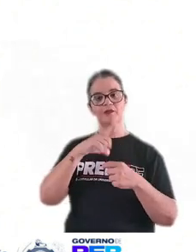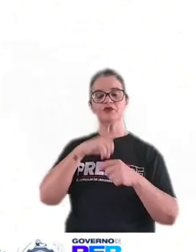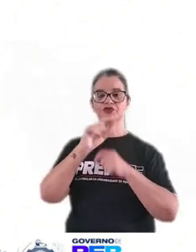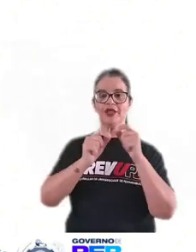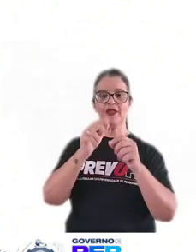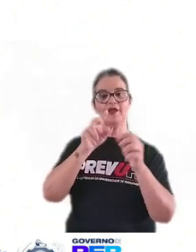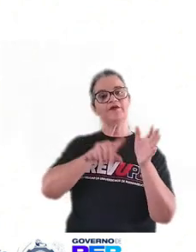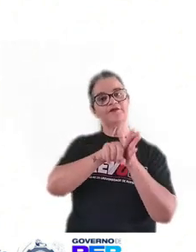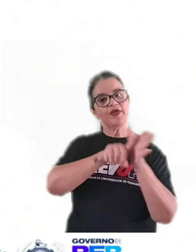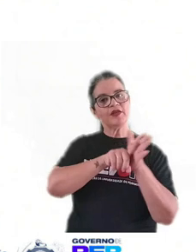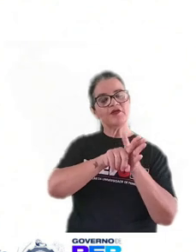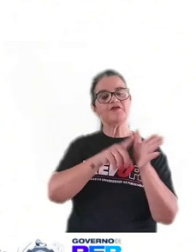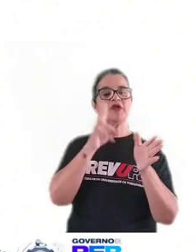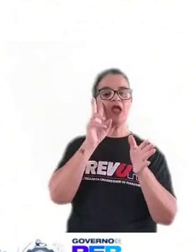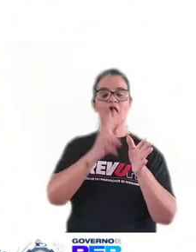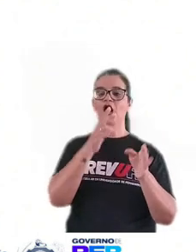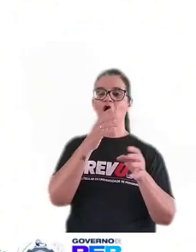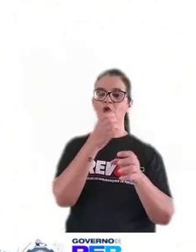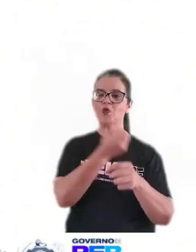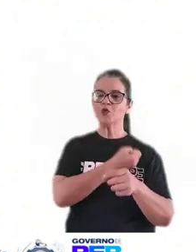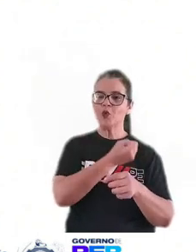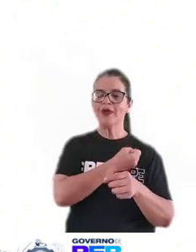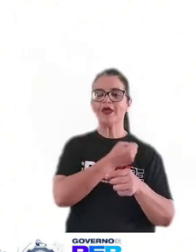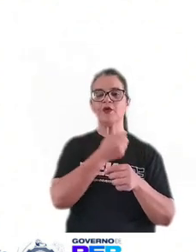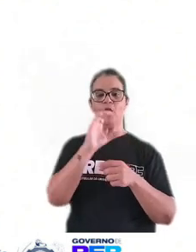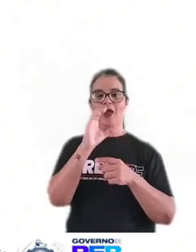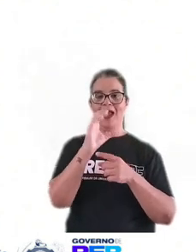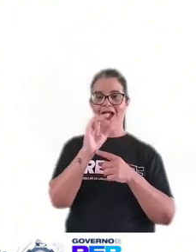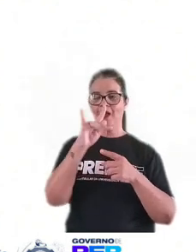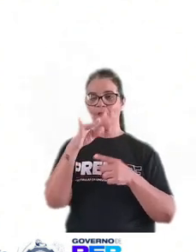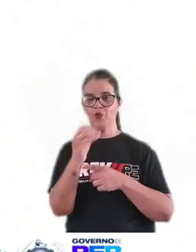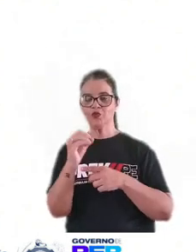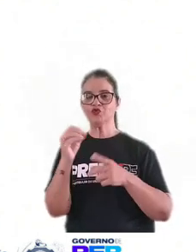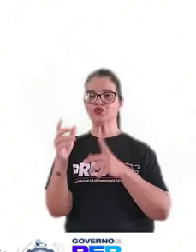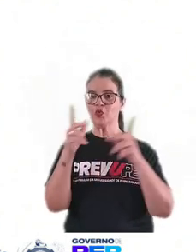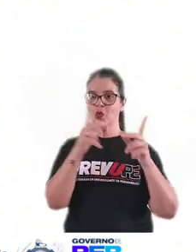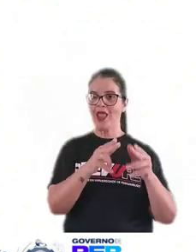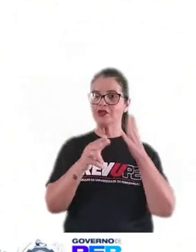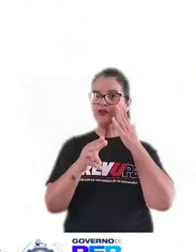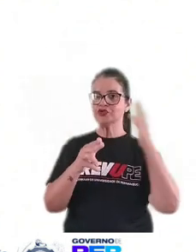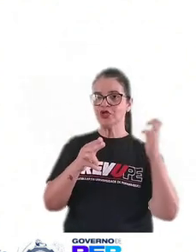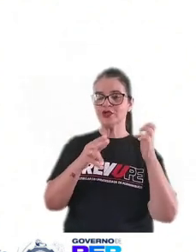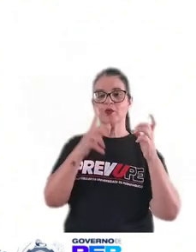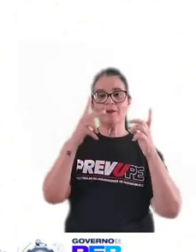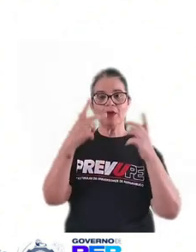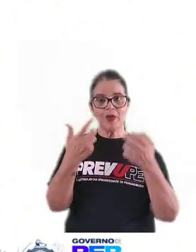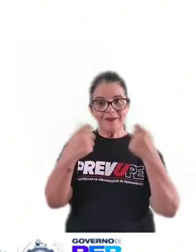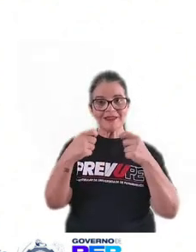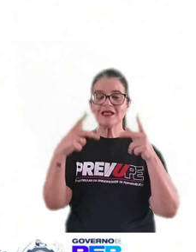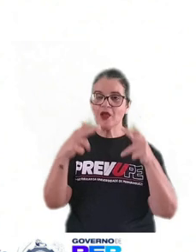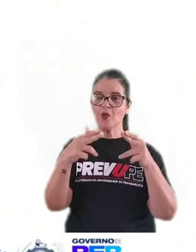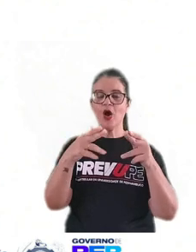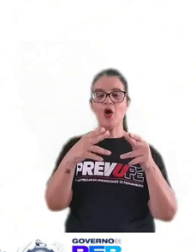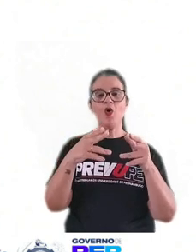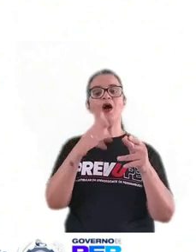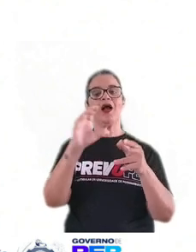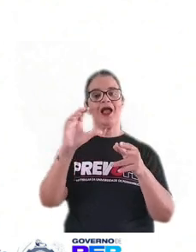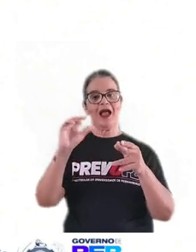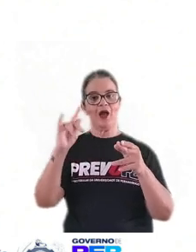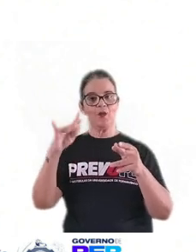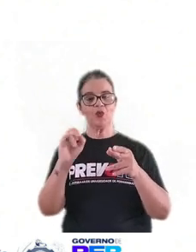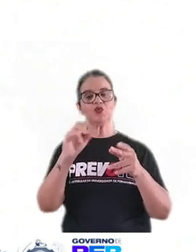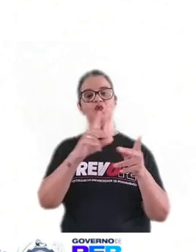coisa nós temos que verificar que o número de carbonos do lado esquerdo da equação tem que ser igual ao número de